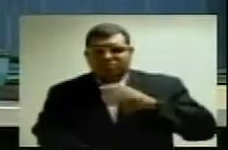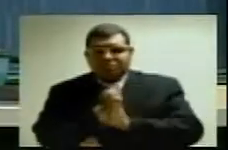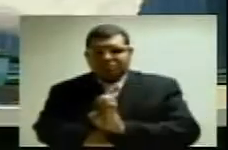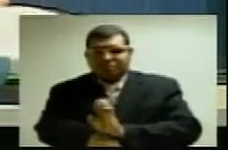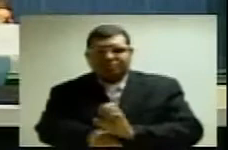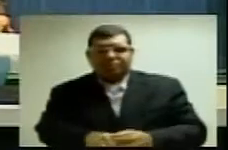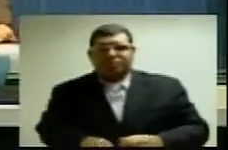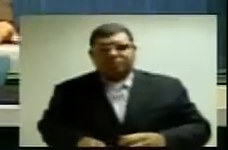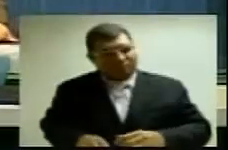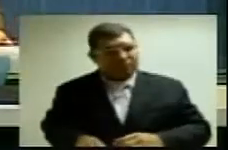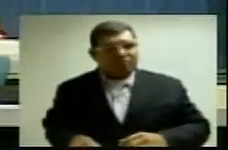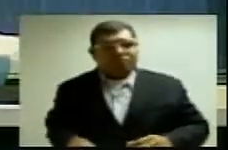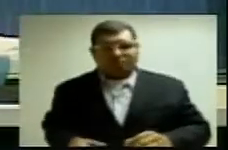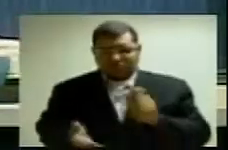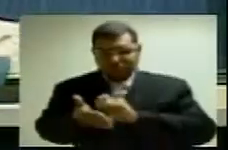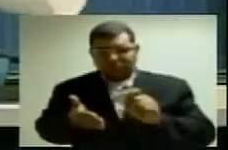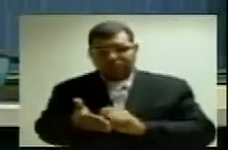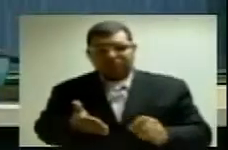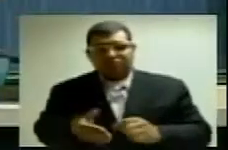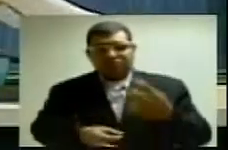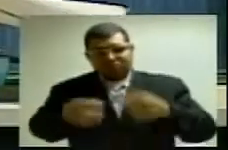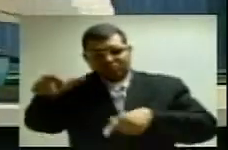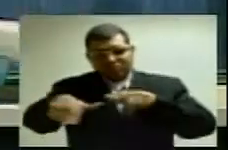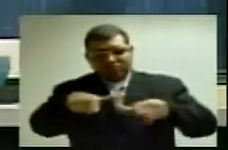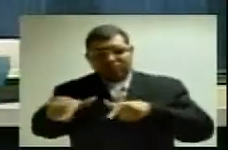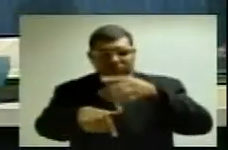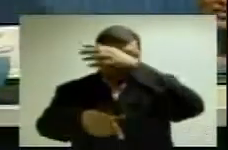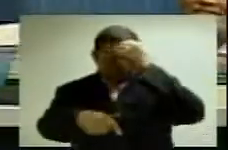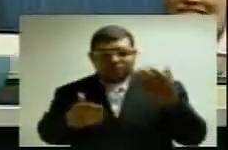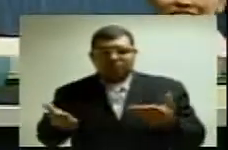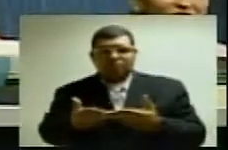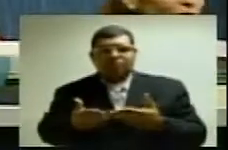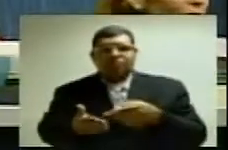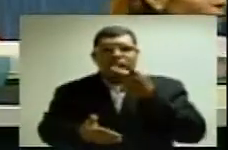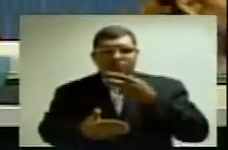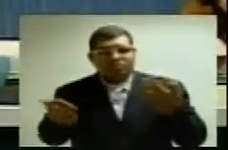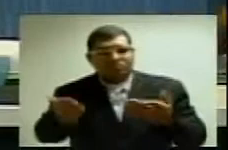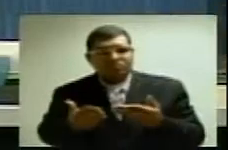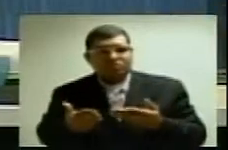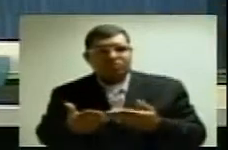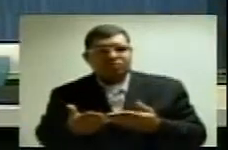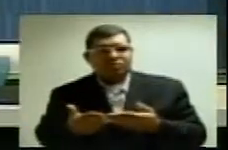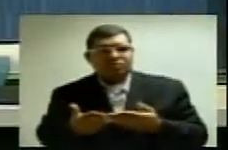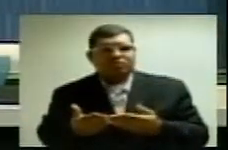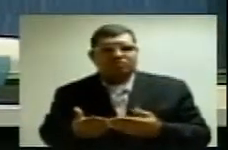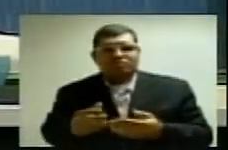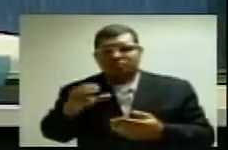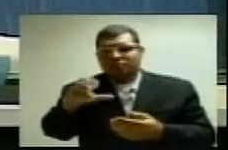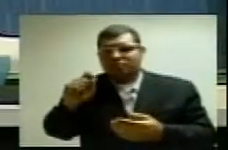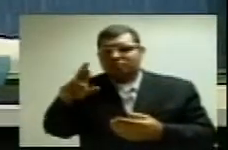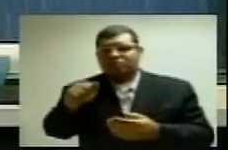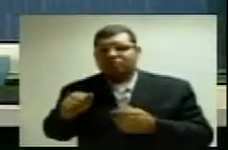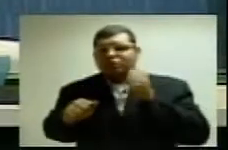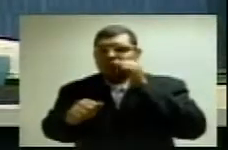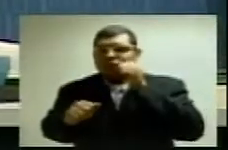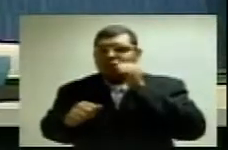Público Estadual, assinado pelo promotor da cidade e ratificado pelo promotor Carlos Fábio e